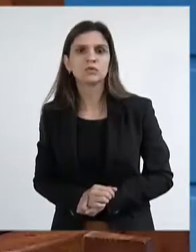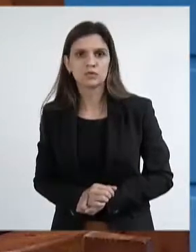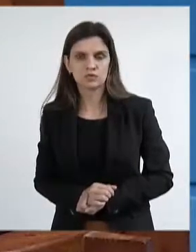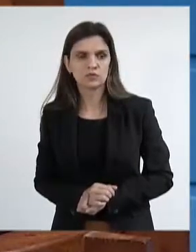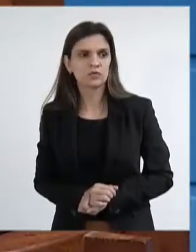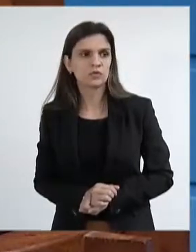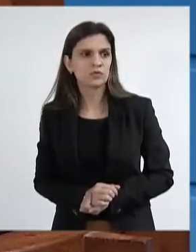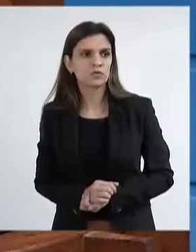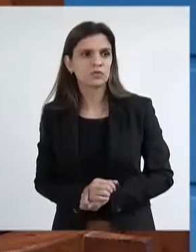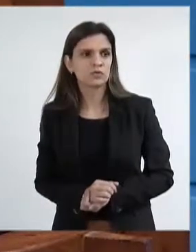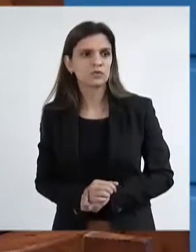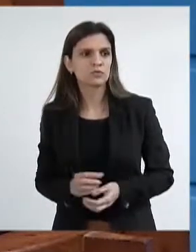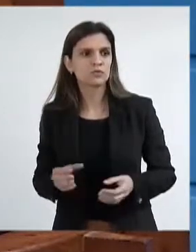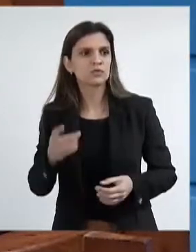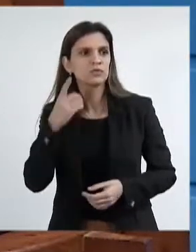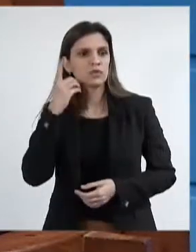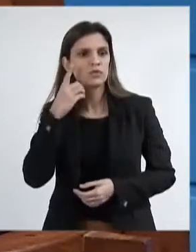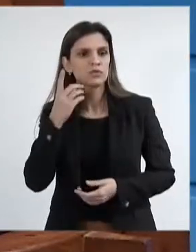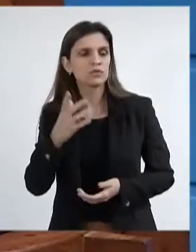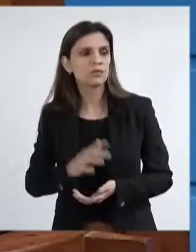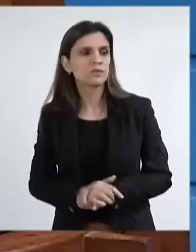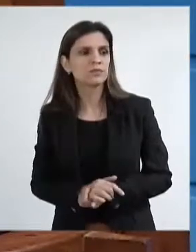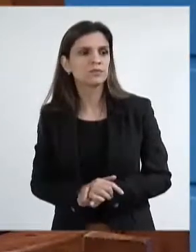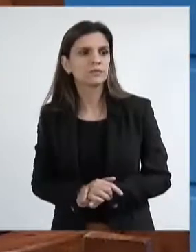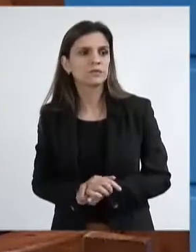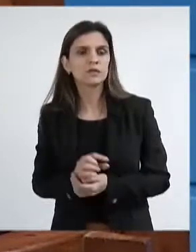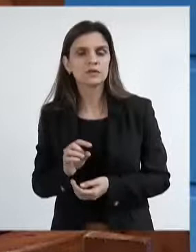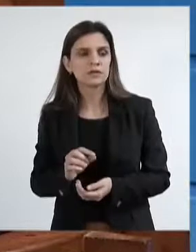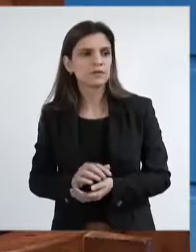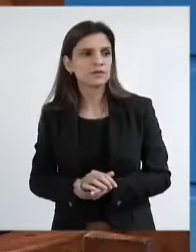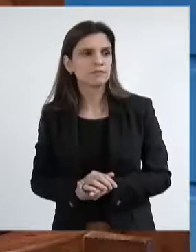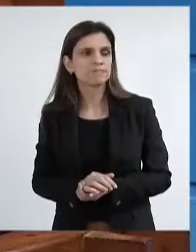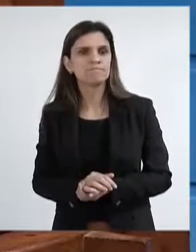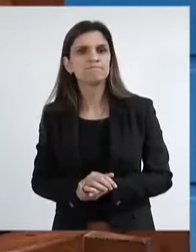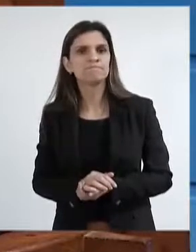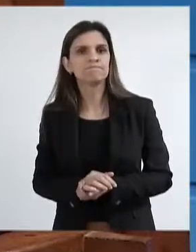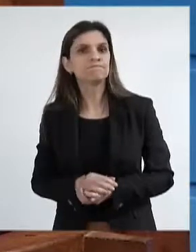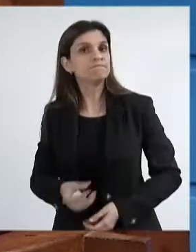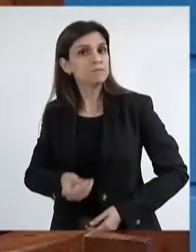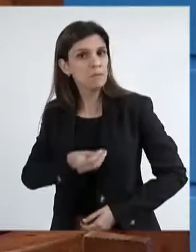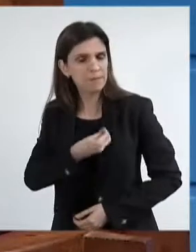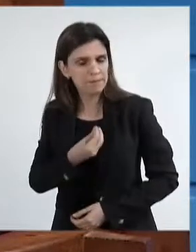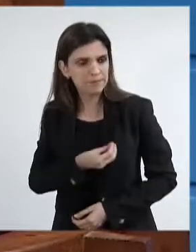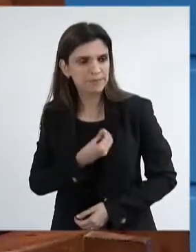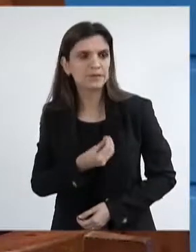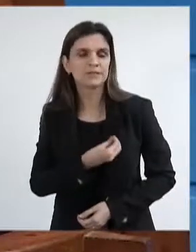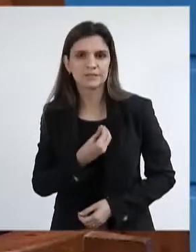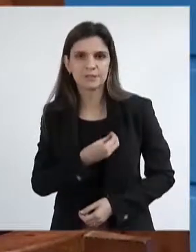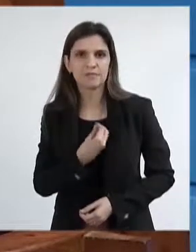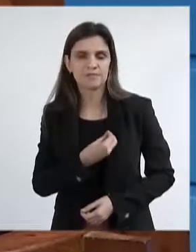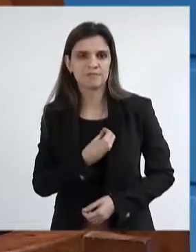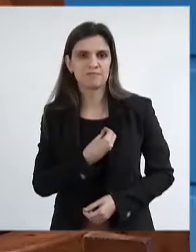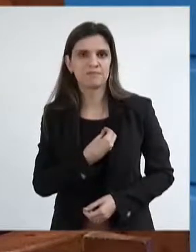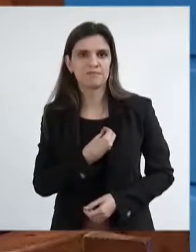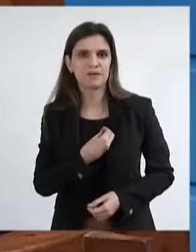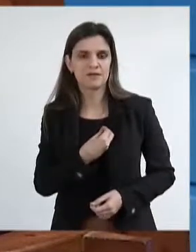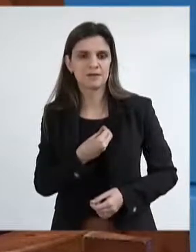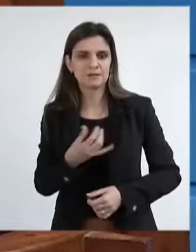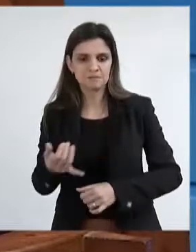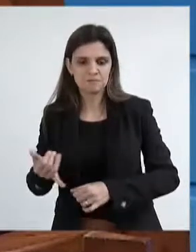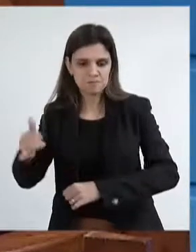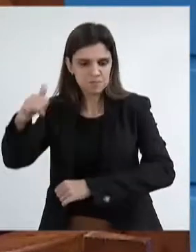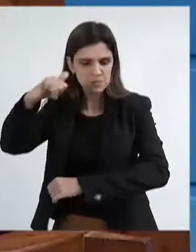presente, que participasse ativamente desse processo relacionado ao